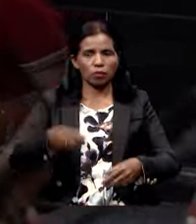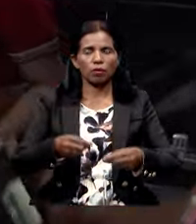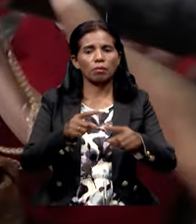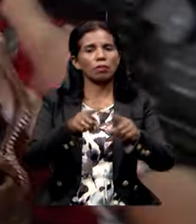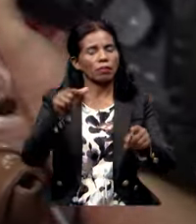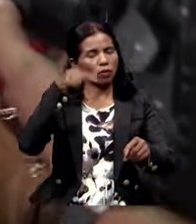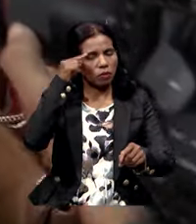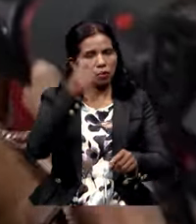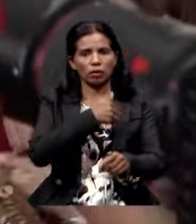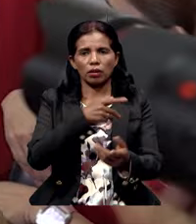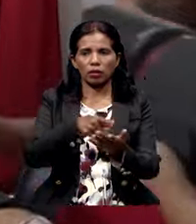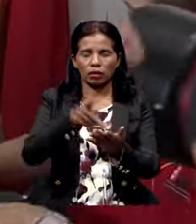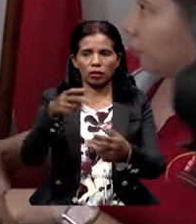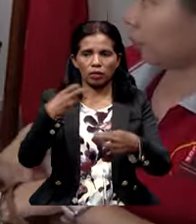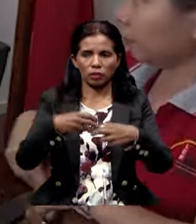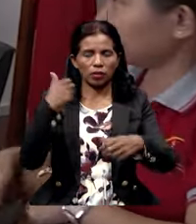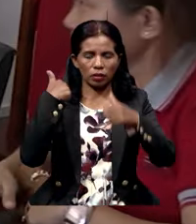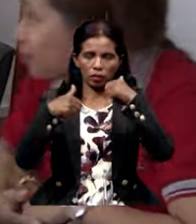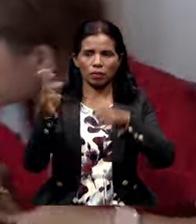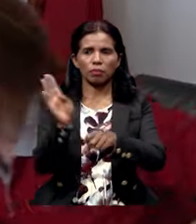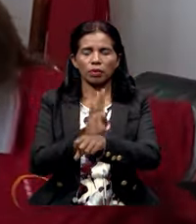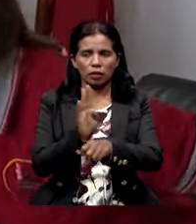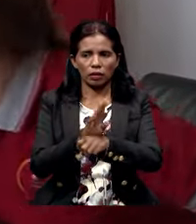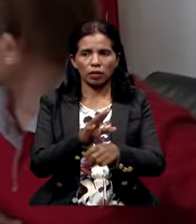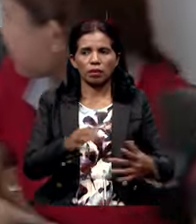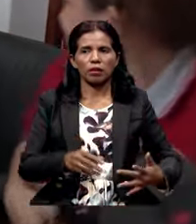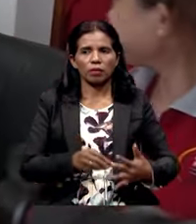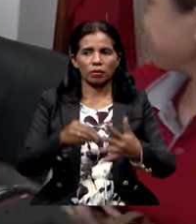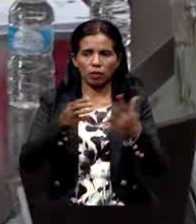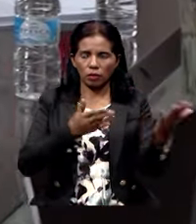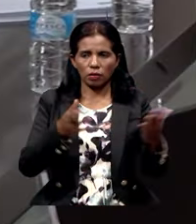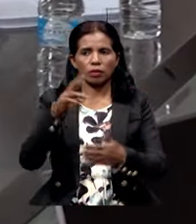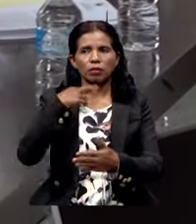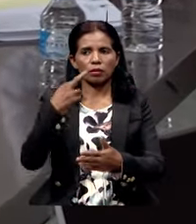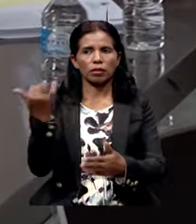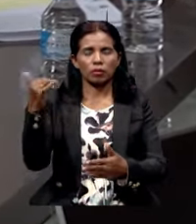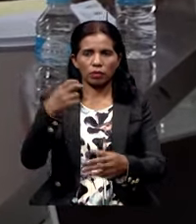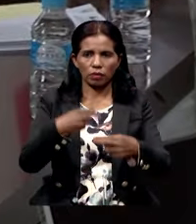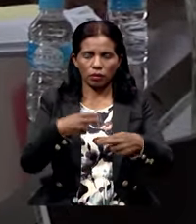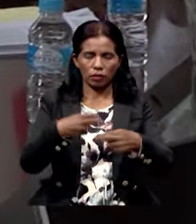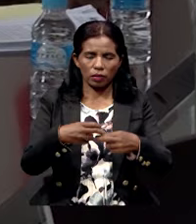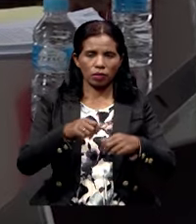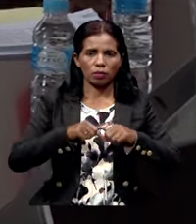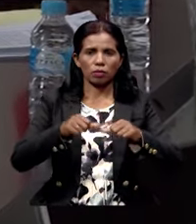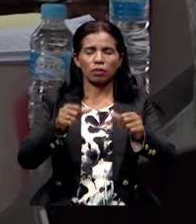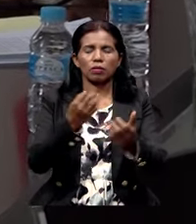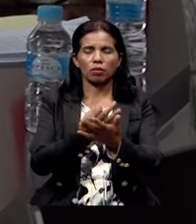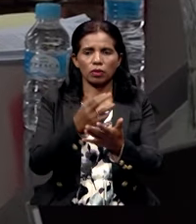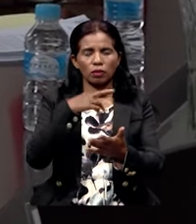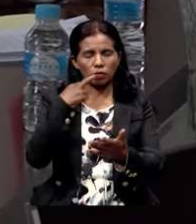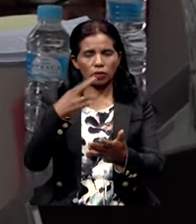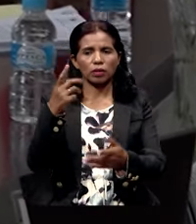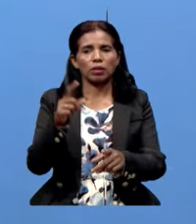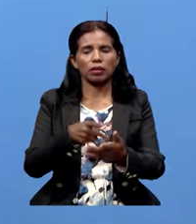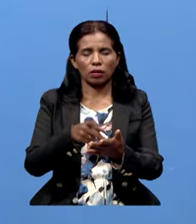gobierno SIRA auxelo, jodi prejudica actividad de negocio, liu y a importación FOS, no se prejudica mos, continuación subsidio FOS y a fase dar